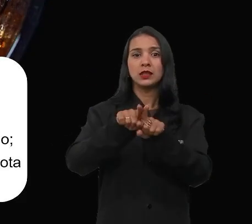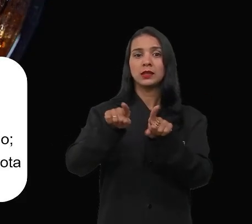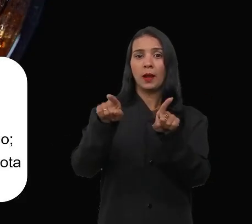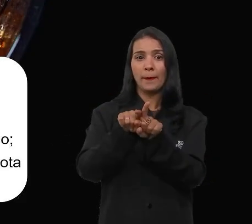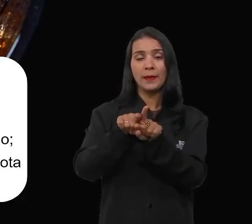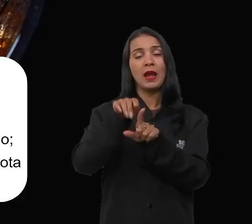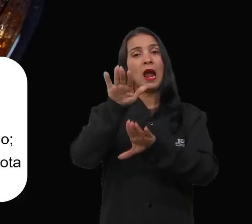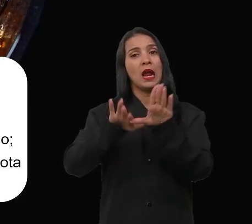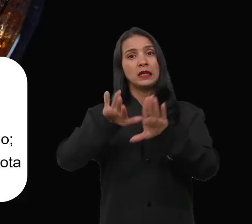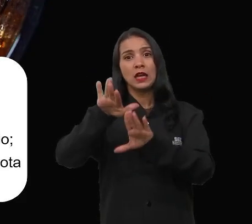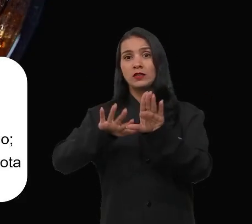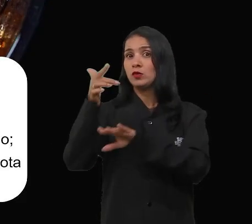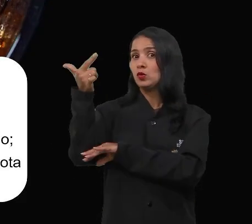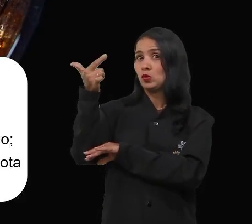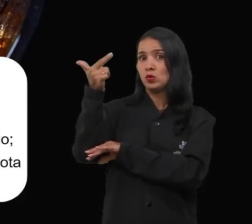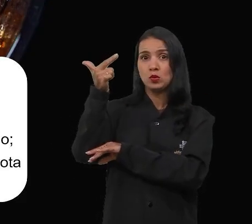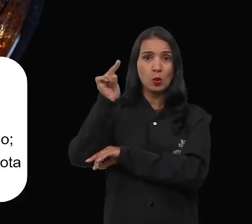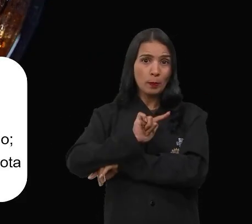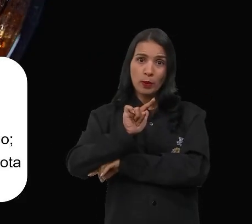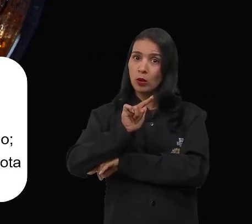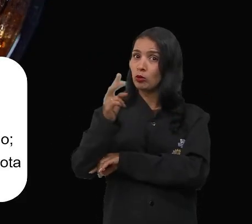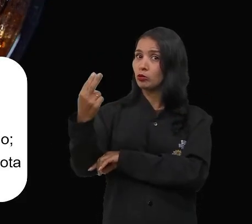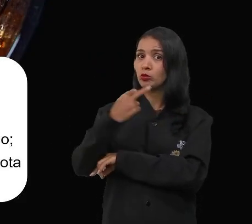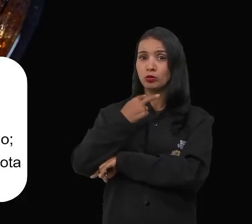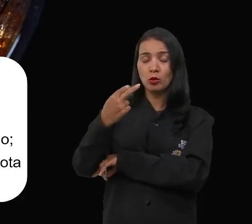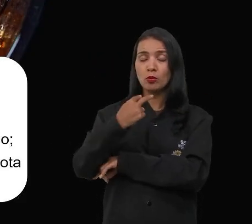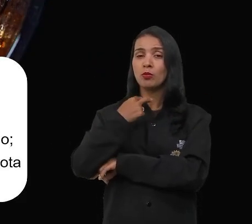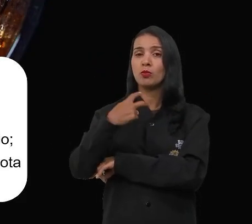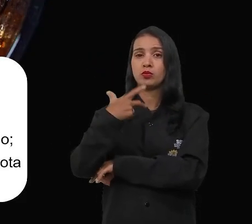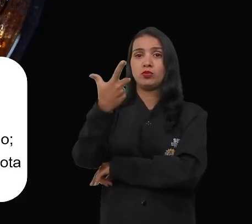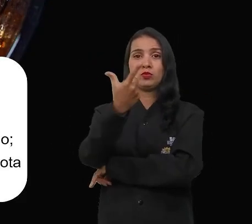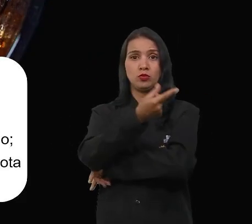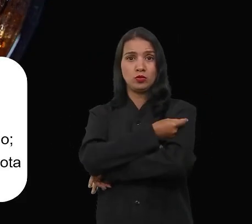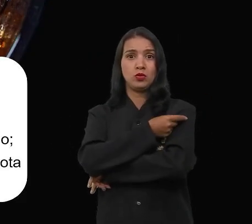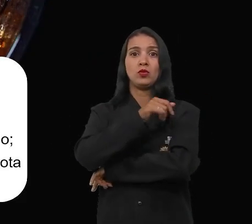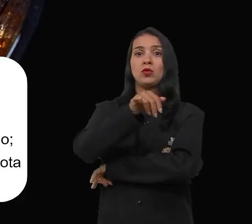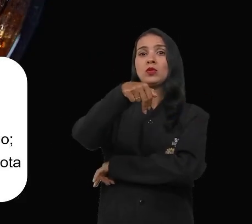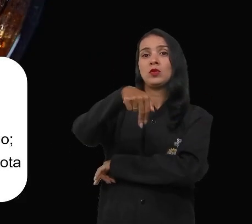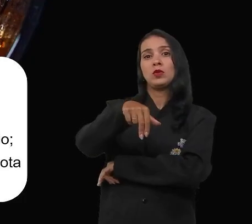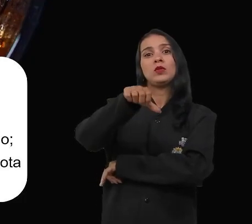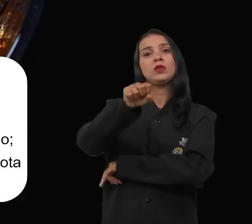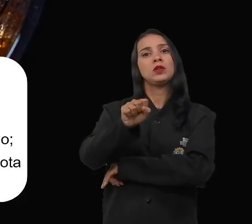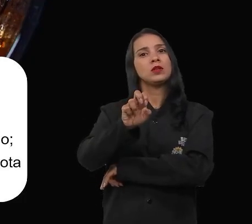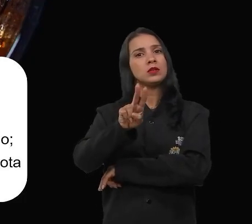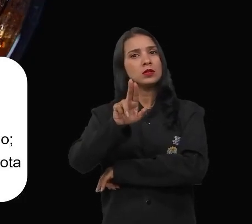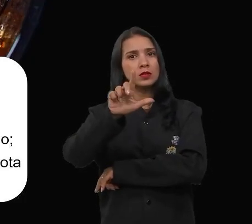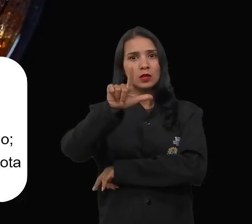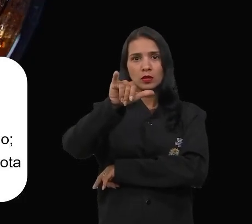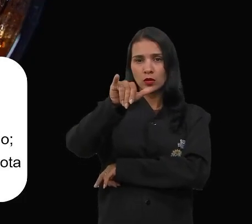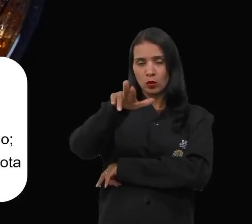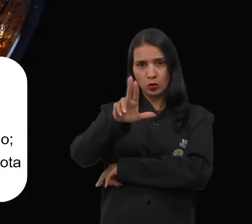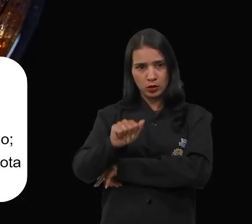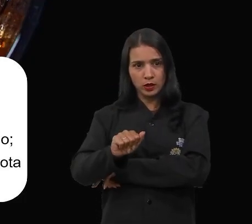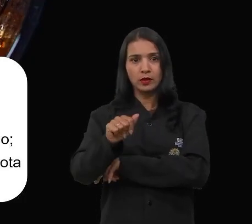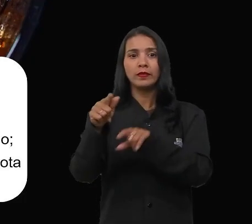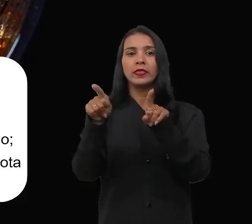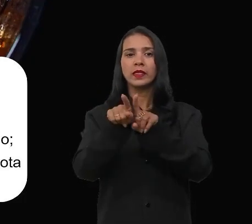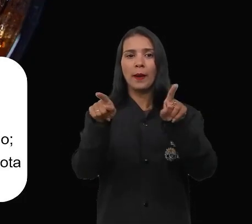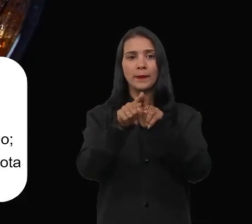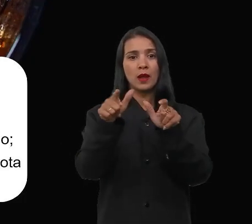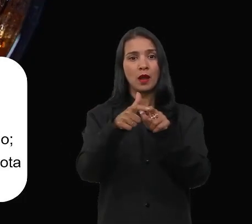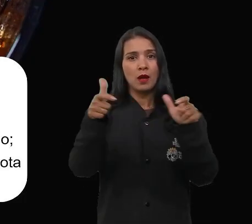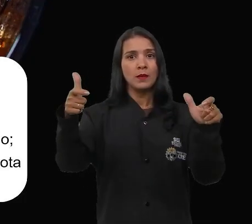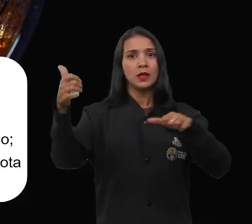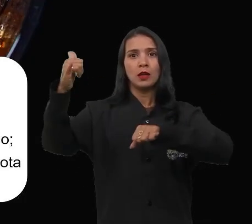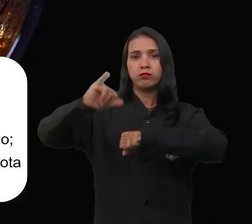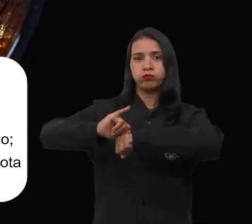pré-diabetes, né? Já começa ali a diabetes com a resistência insulínica. Ele também aumenta o risco de obesidade, né, e do diabetes